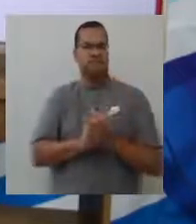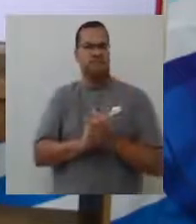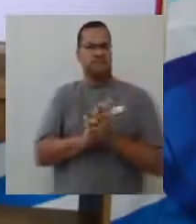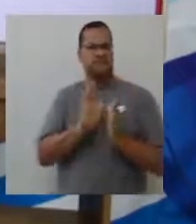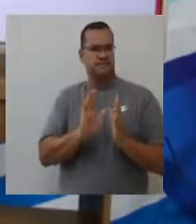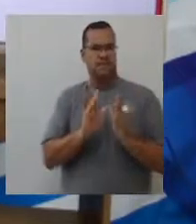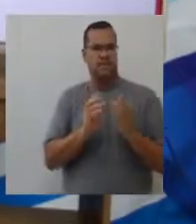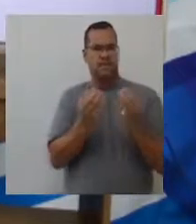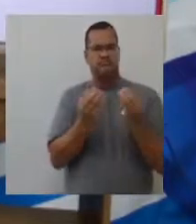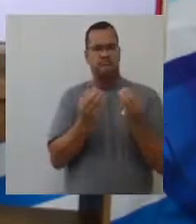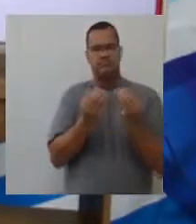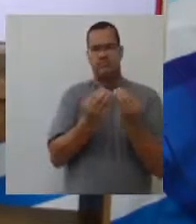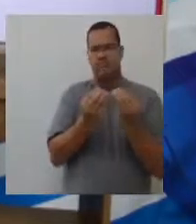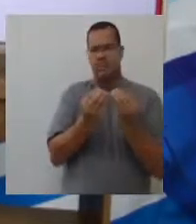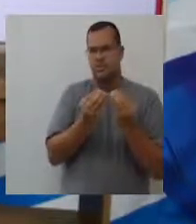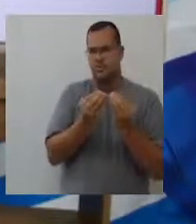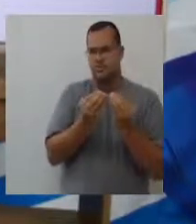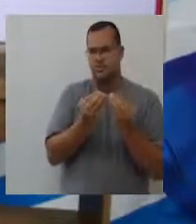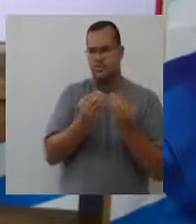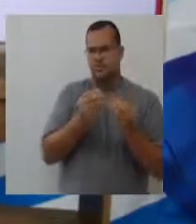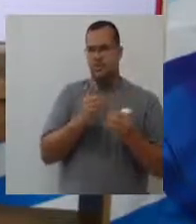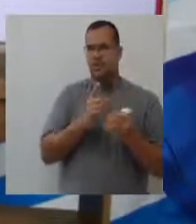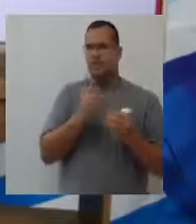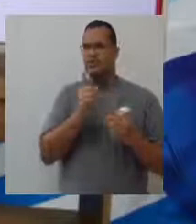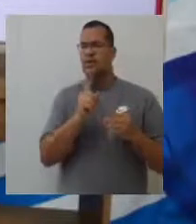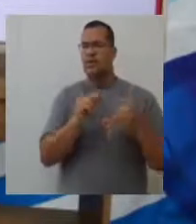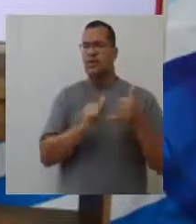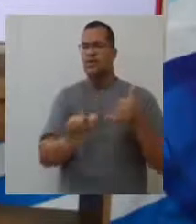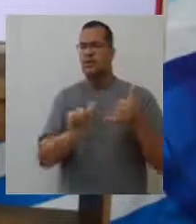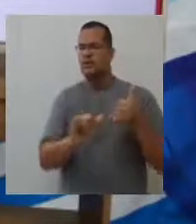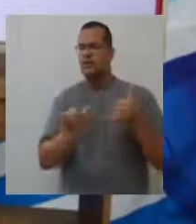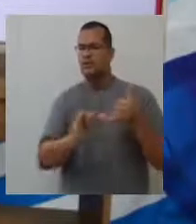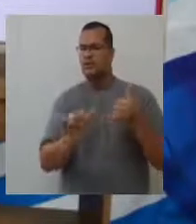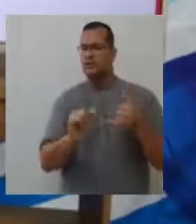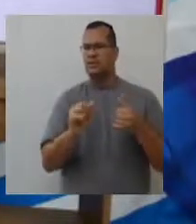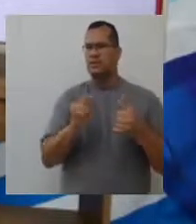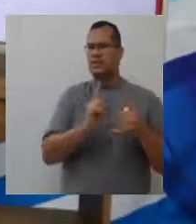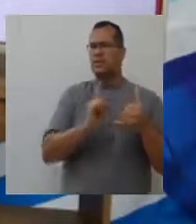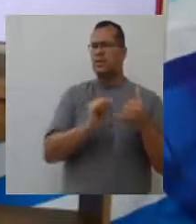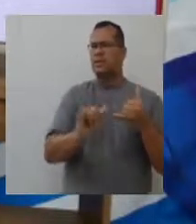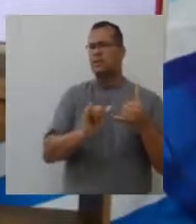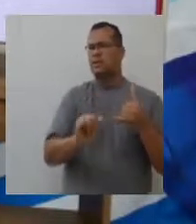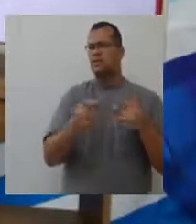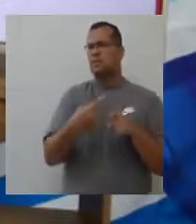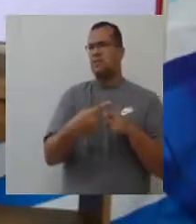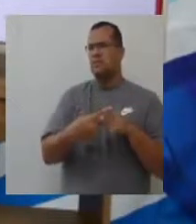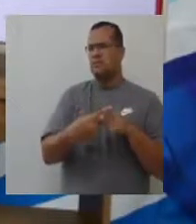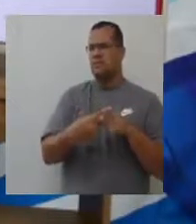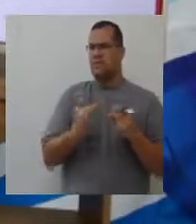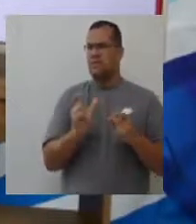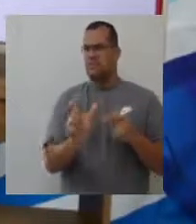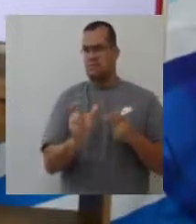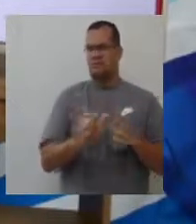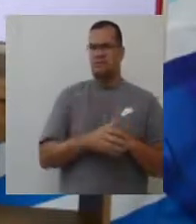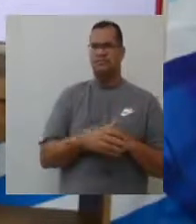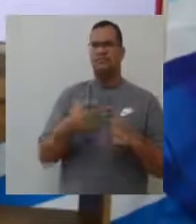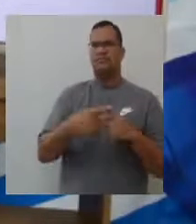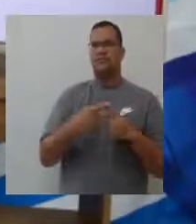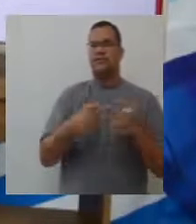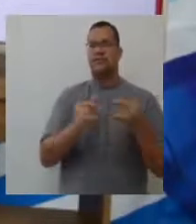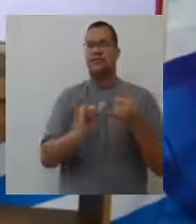solução molecular ou não eletrolítica. Por que a palavra não eletrolítica? Porque ela não